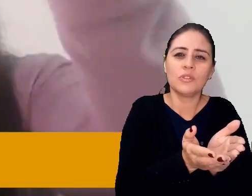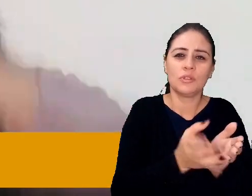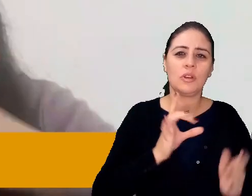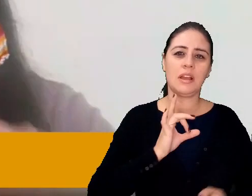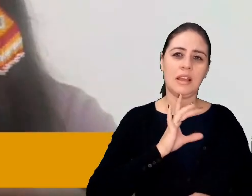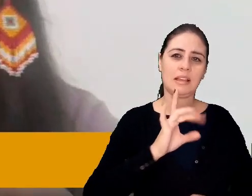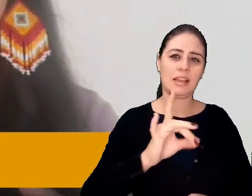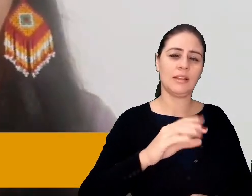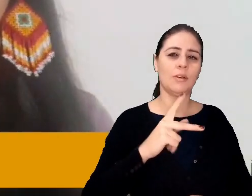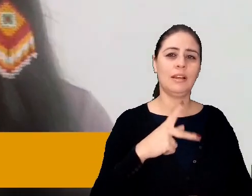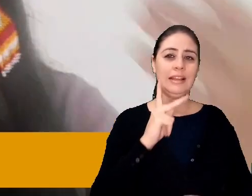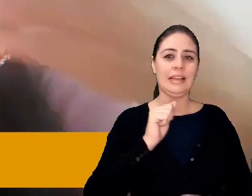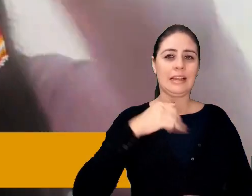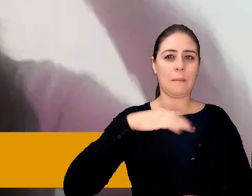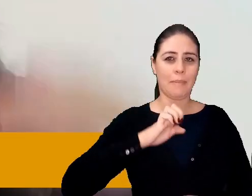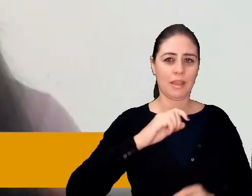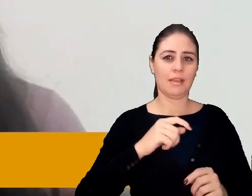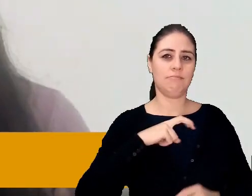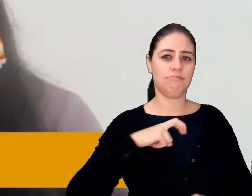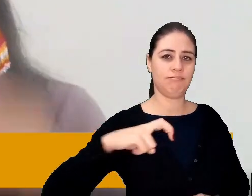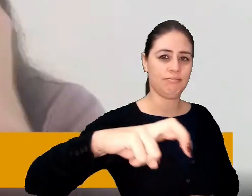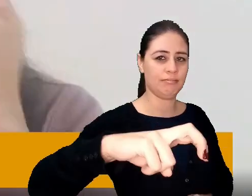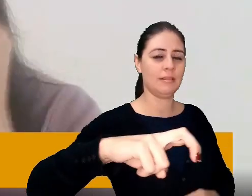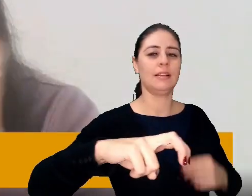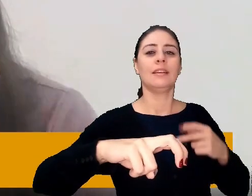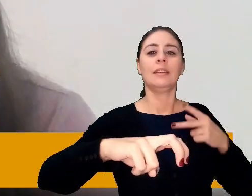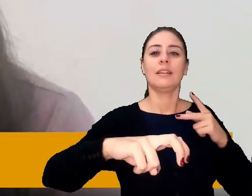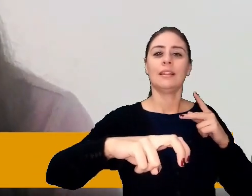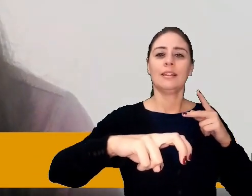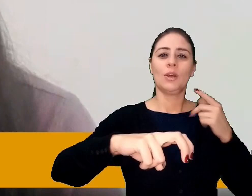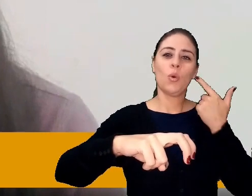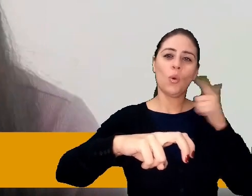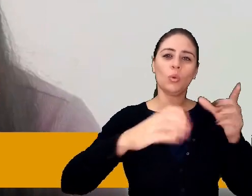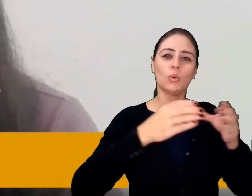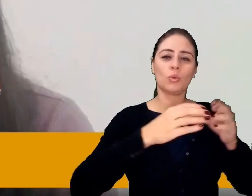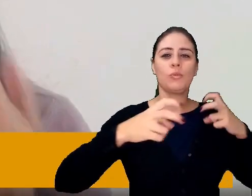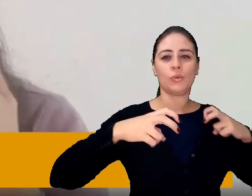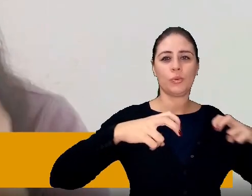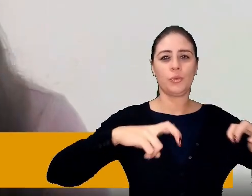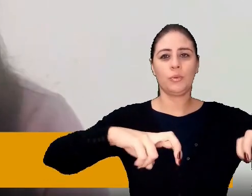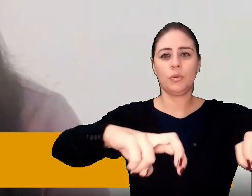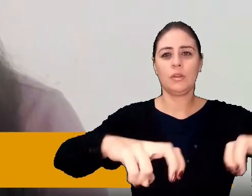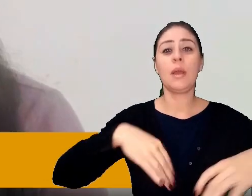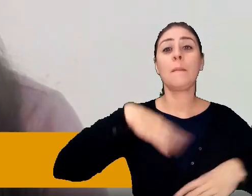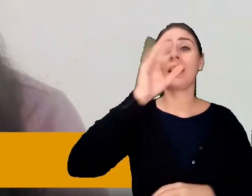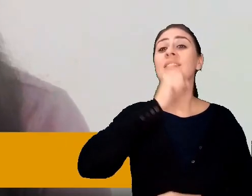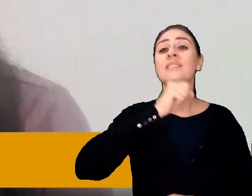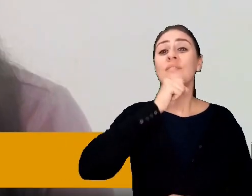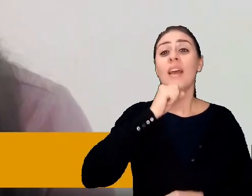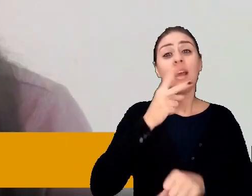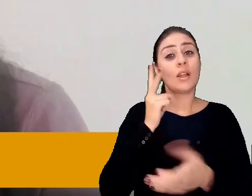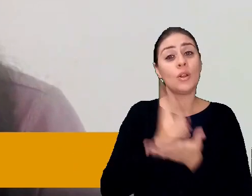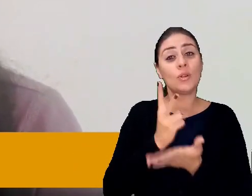fica na sua marca. Quem é Camé fica para um lado e quem é Cairu fica para o outro. Cada um se pinta, e quem pinta é os mais velhos, nunca vai ser os novos. Os mais velhos